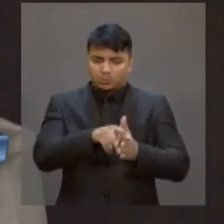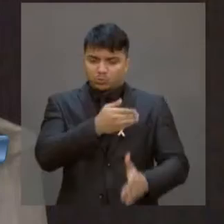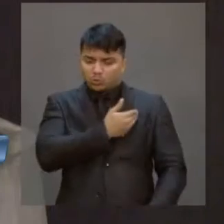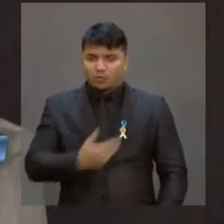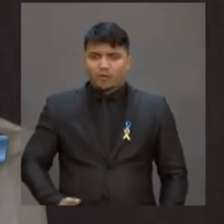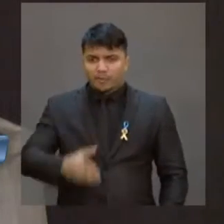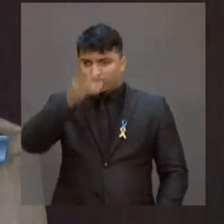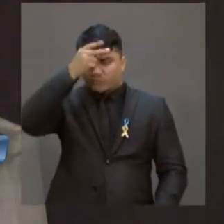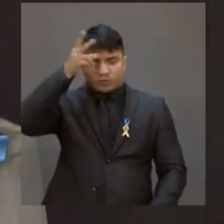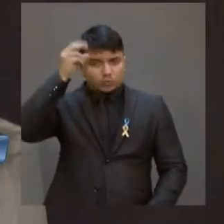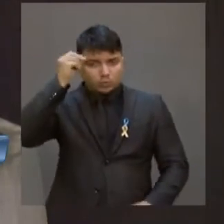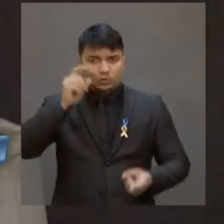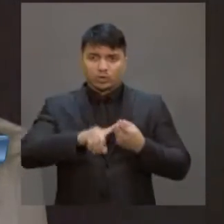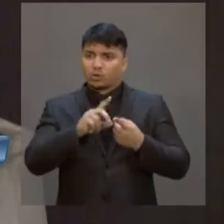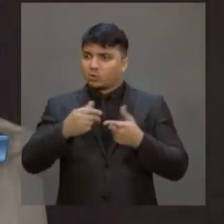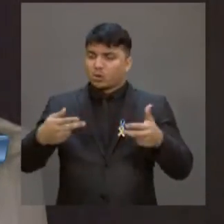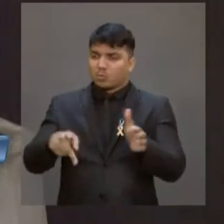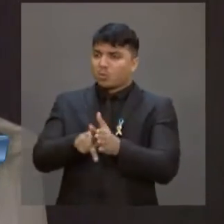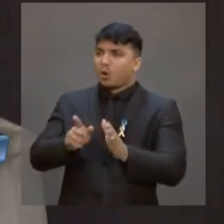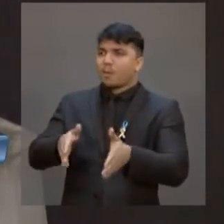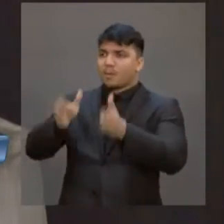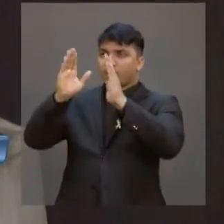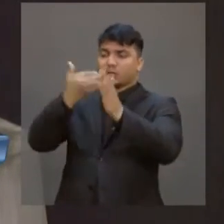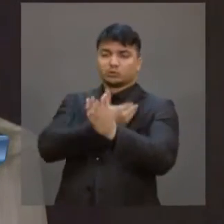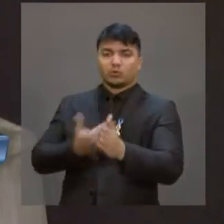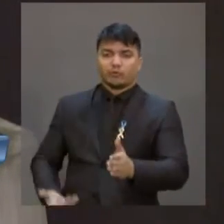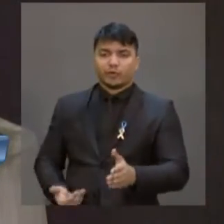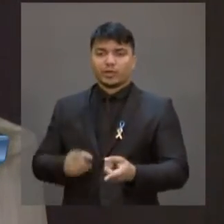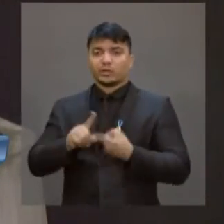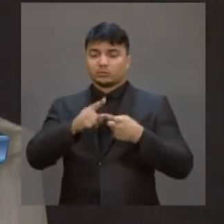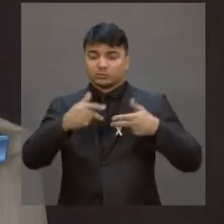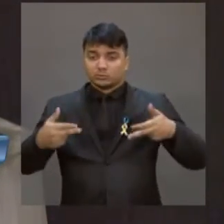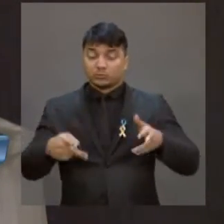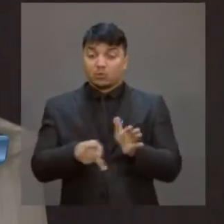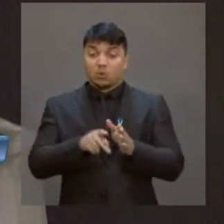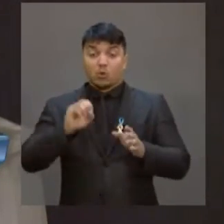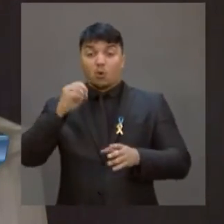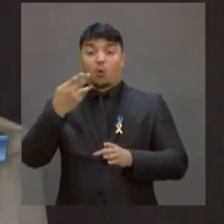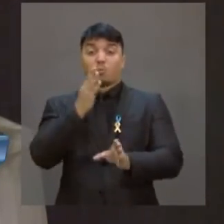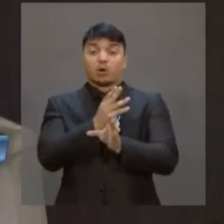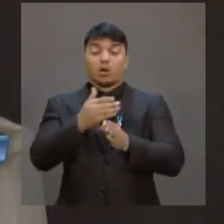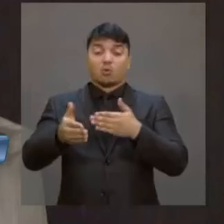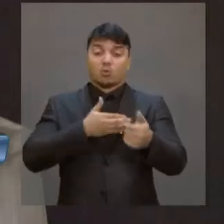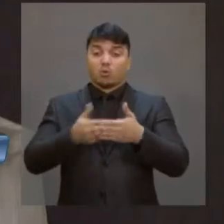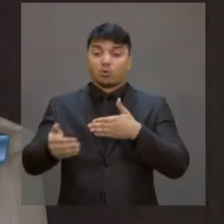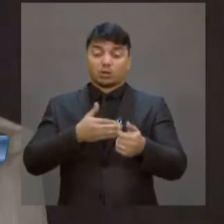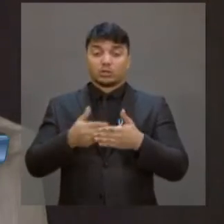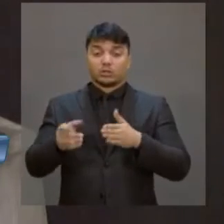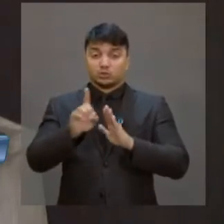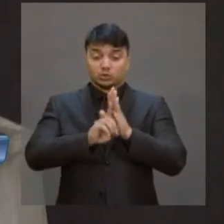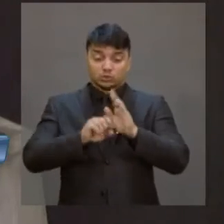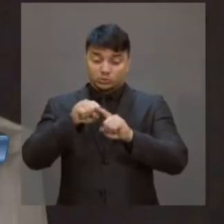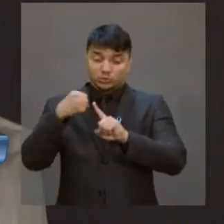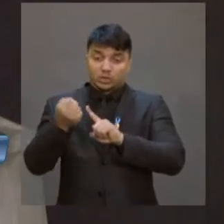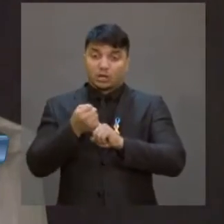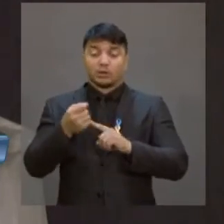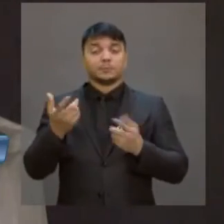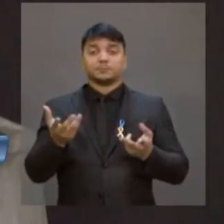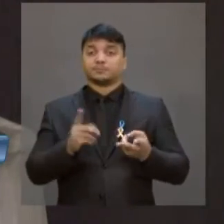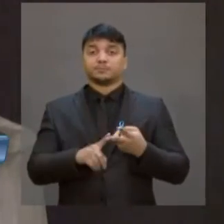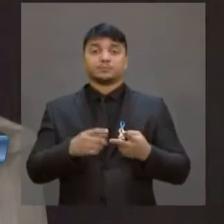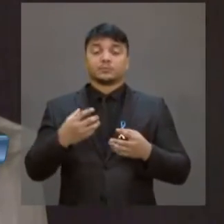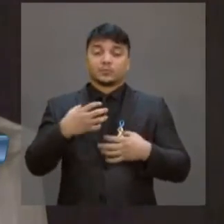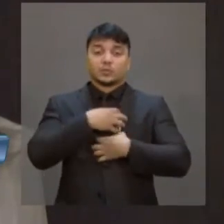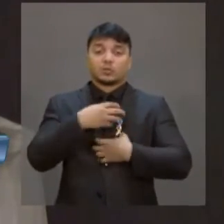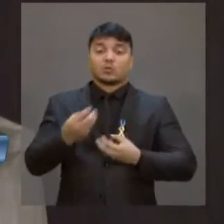concessionárias, às agências públicas, às unidades de segurança pública ou a qualquer outra política pública, o